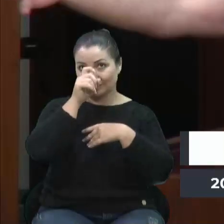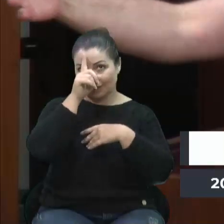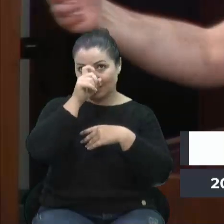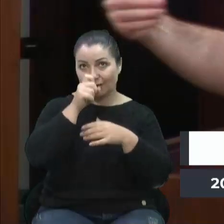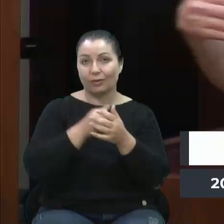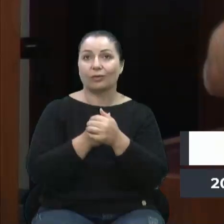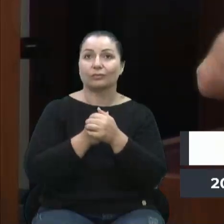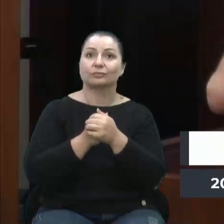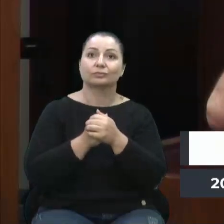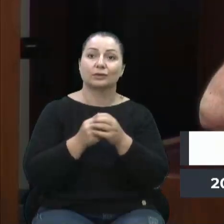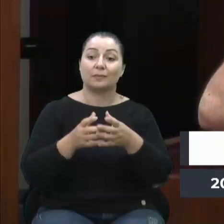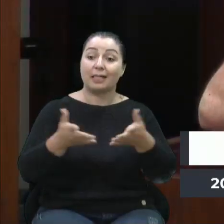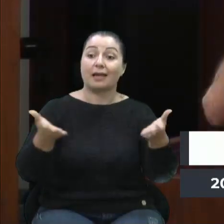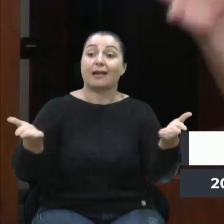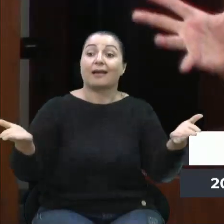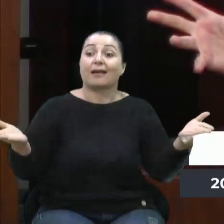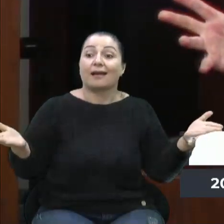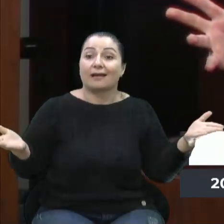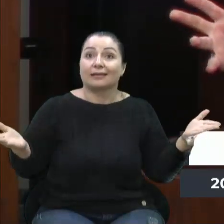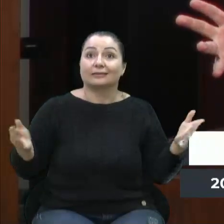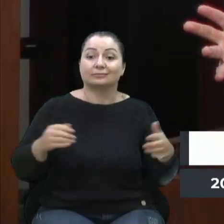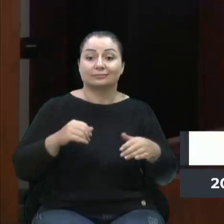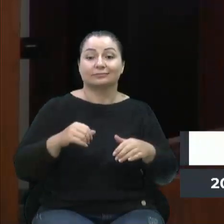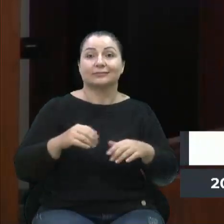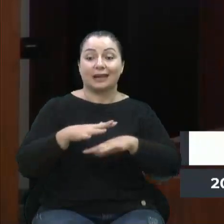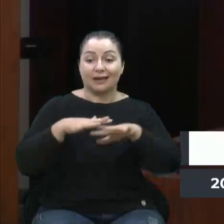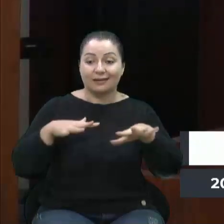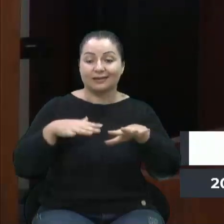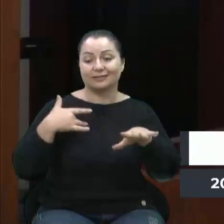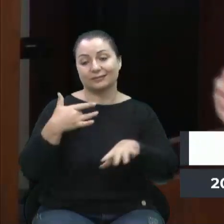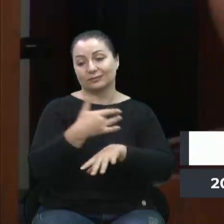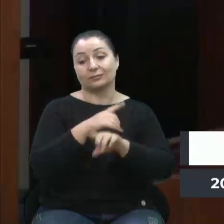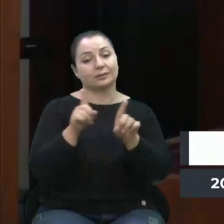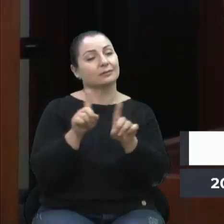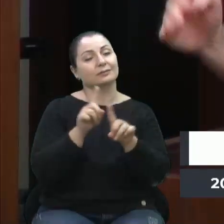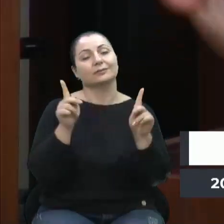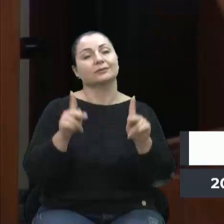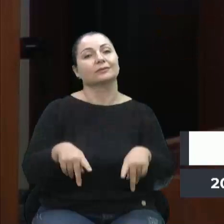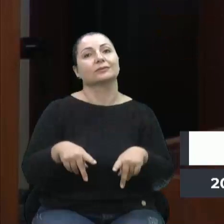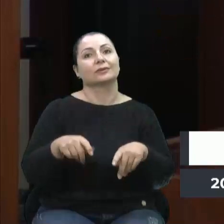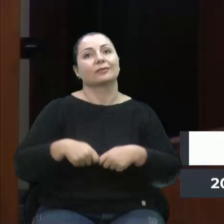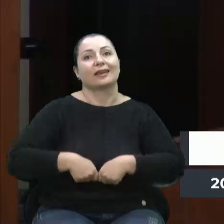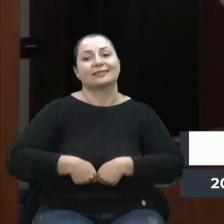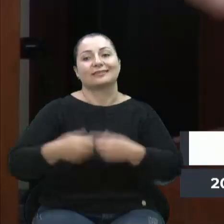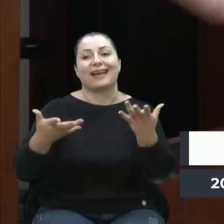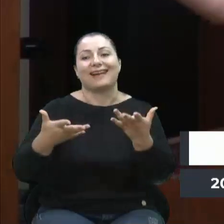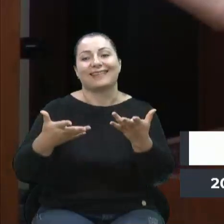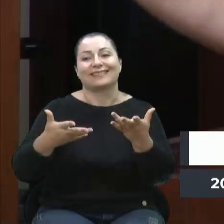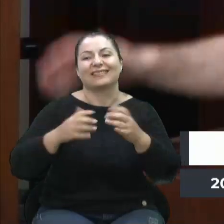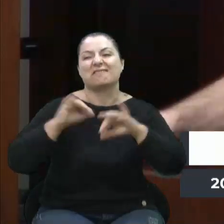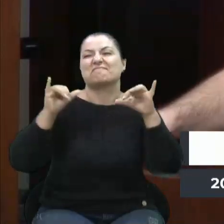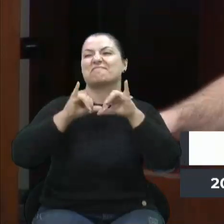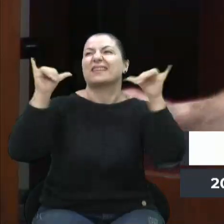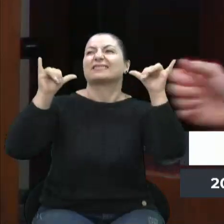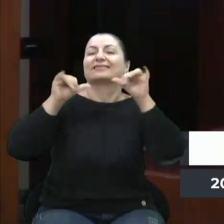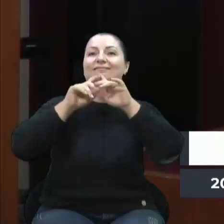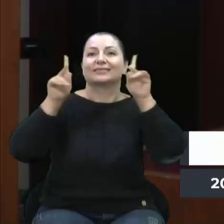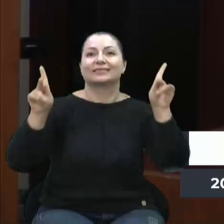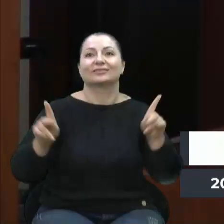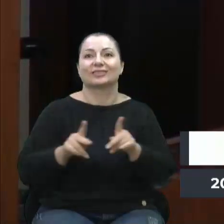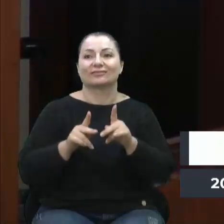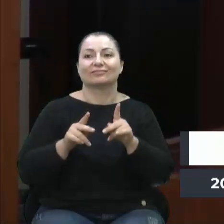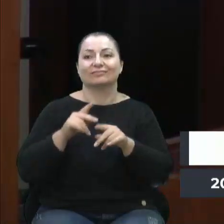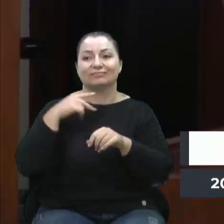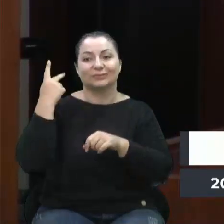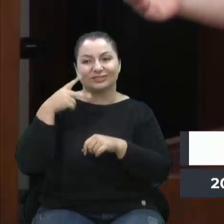Ampliação da rede de saúde. Mas não, as pessoas vão gastar em campanha política. Então a gente vê